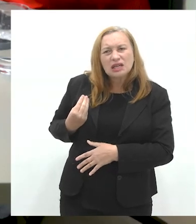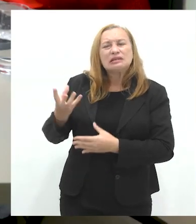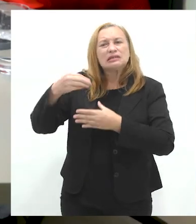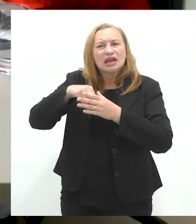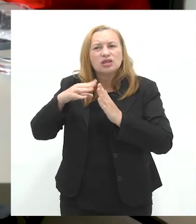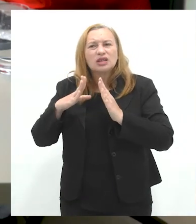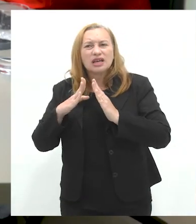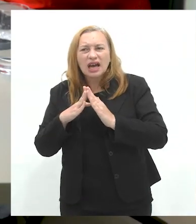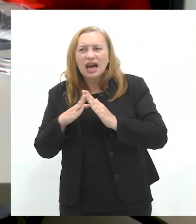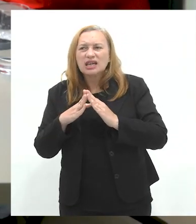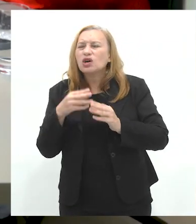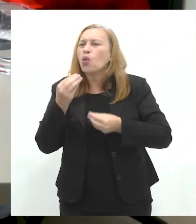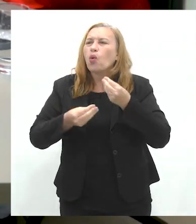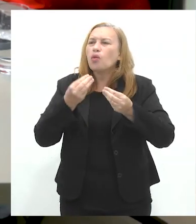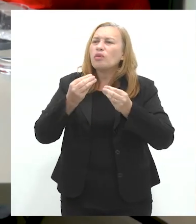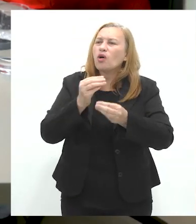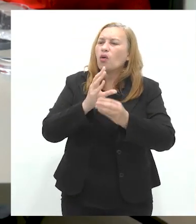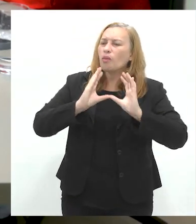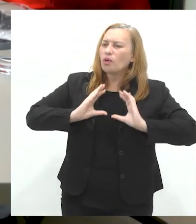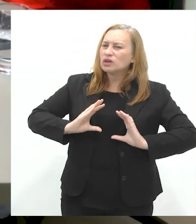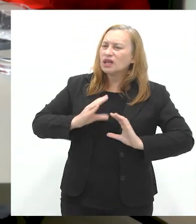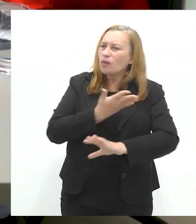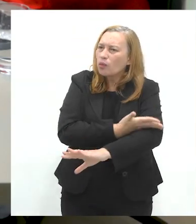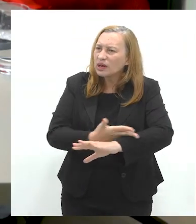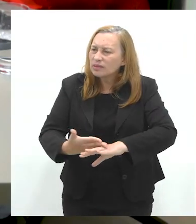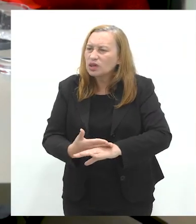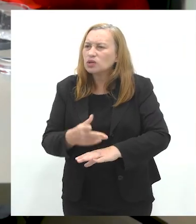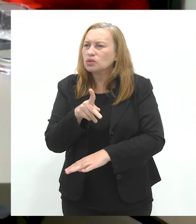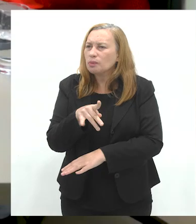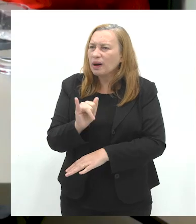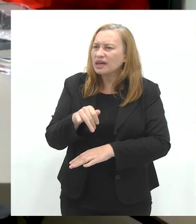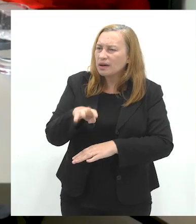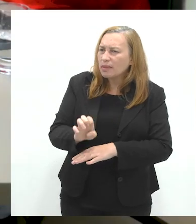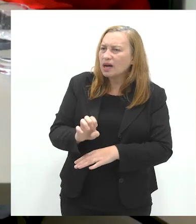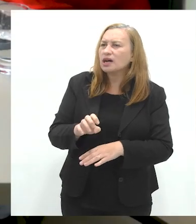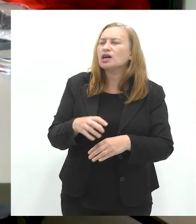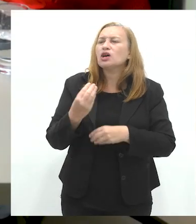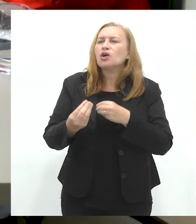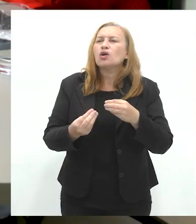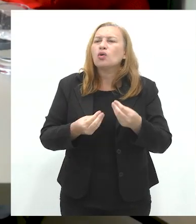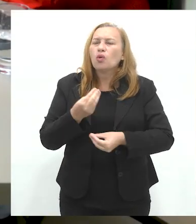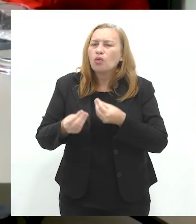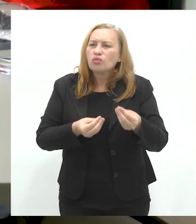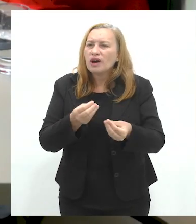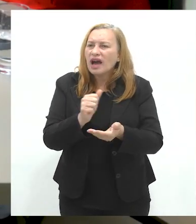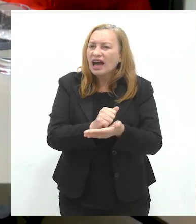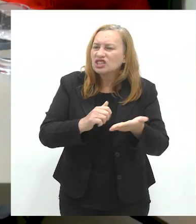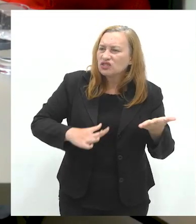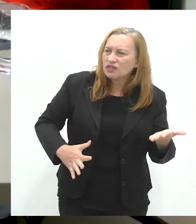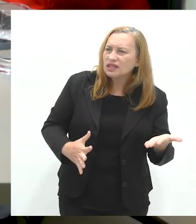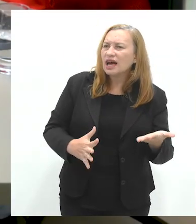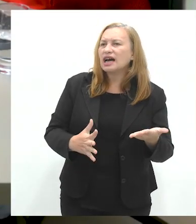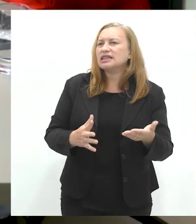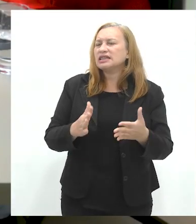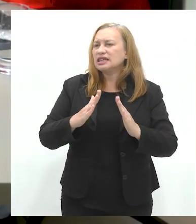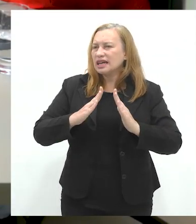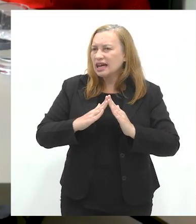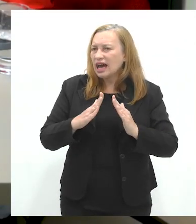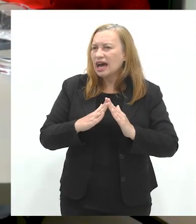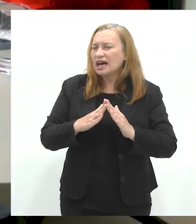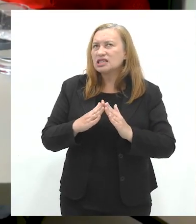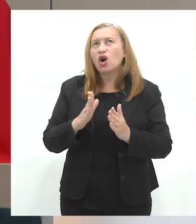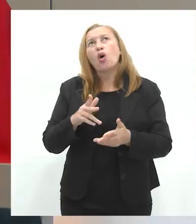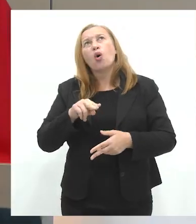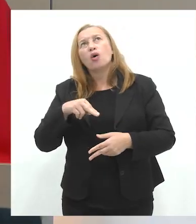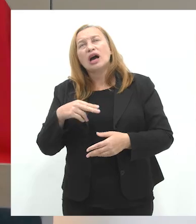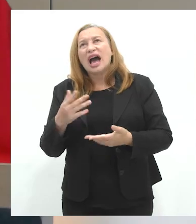atmosfera da criança dentro de casa? Como é que é o comportamento dos pais? Se tem acompanhamento no dever de casa, por exemplo, muitas vezes